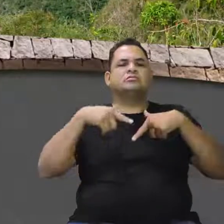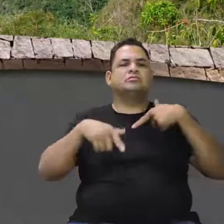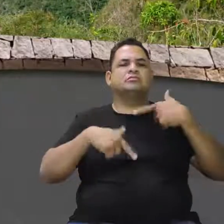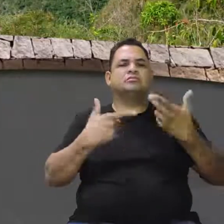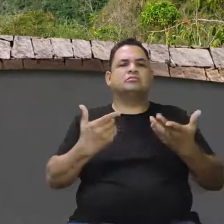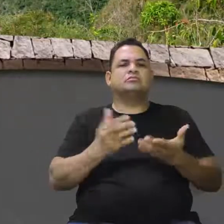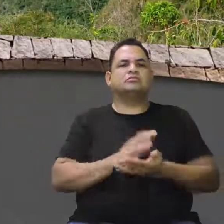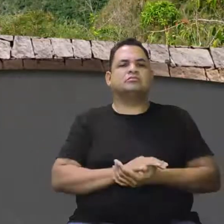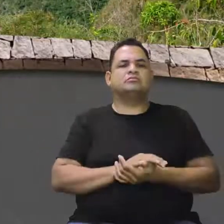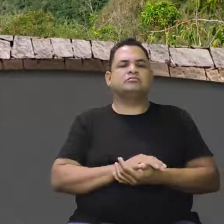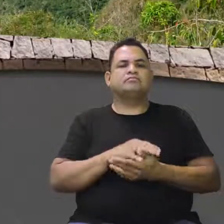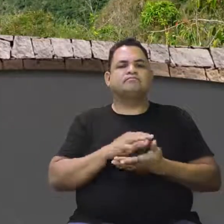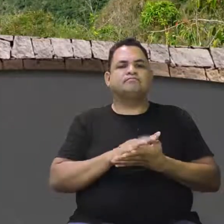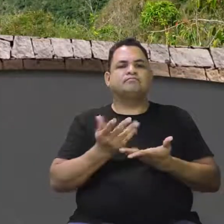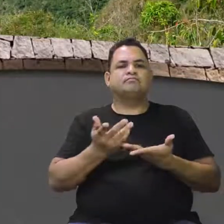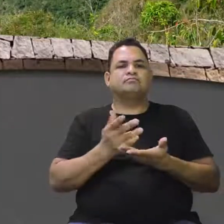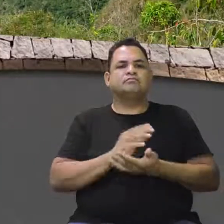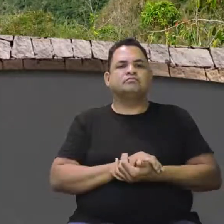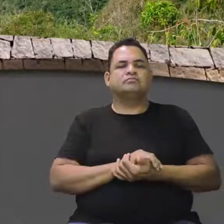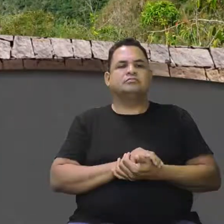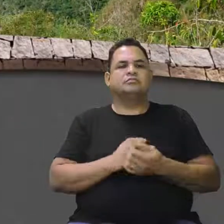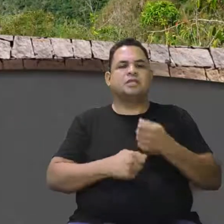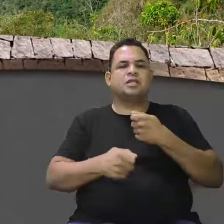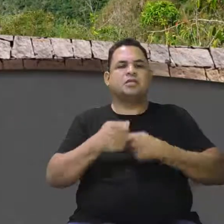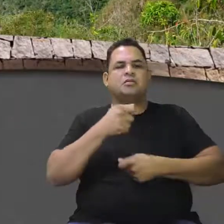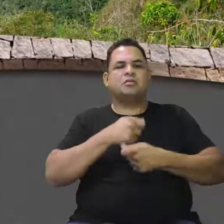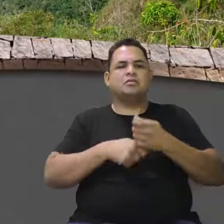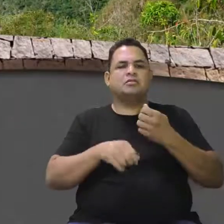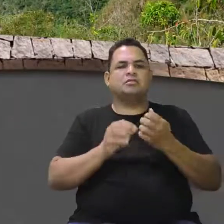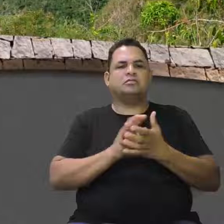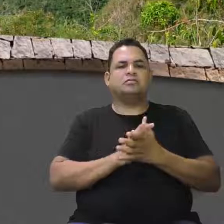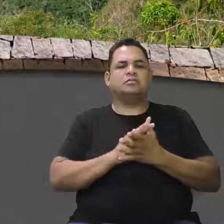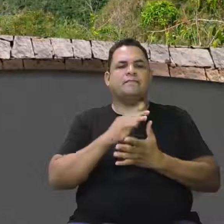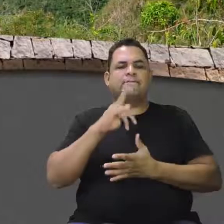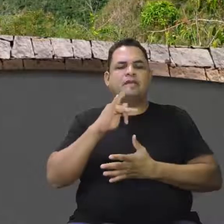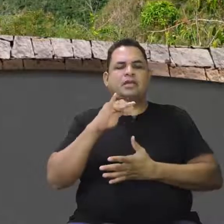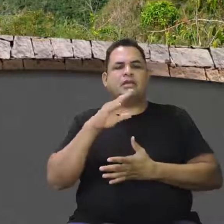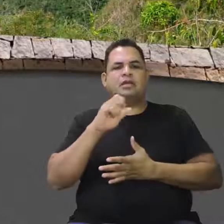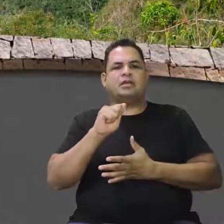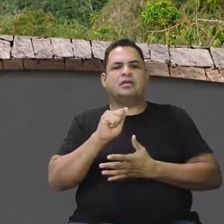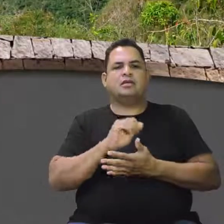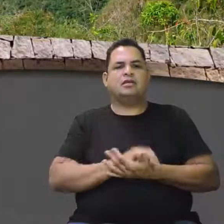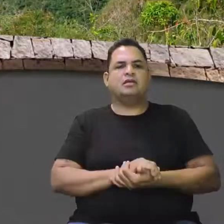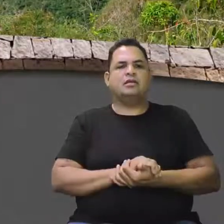ativa? Essa população, galerinha, chamada também de PEA.